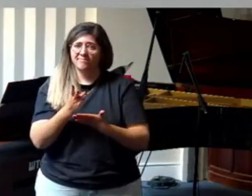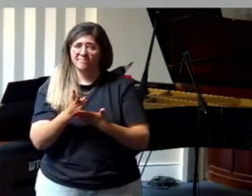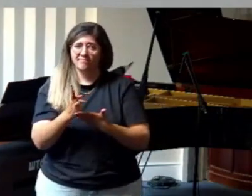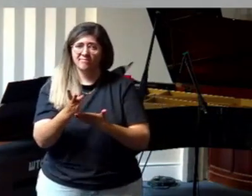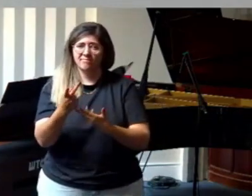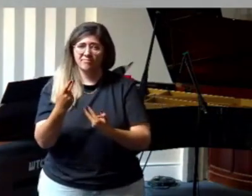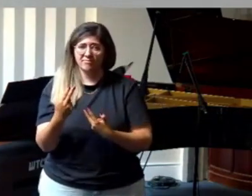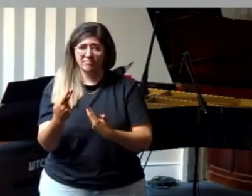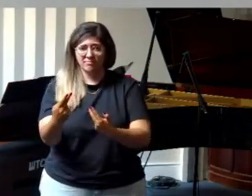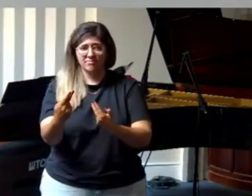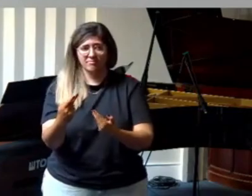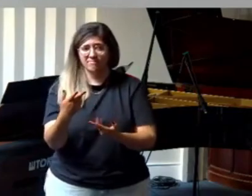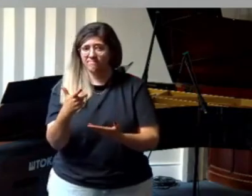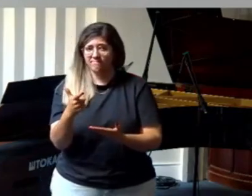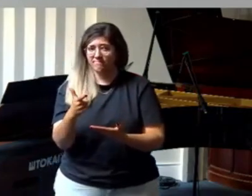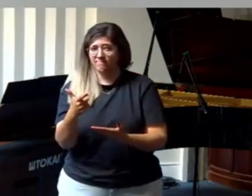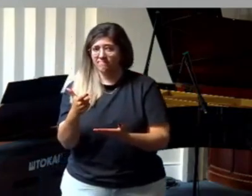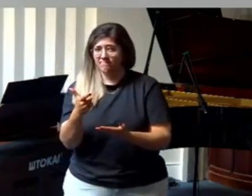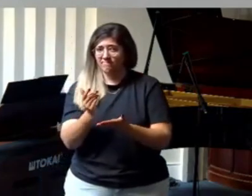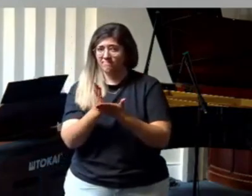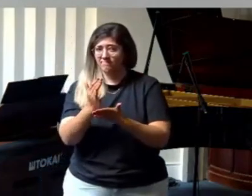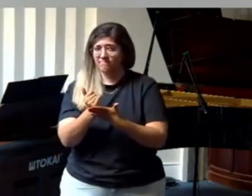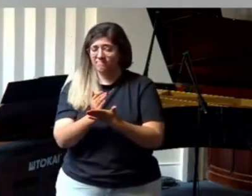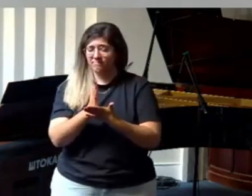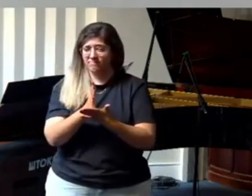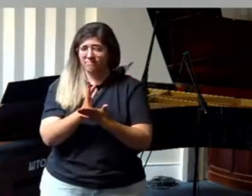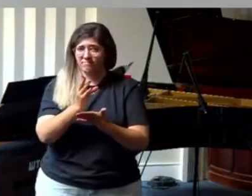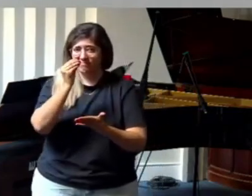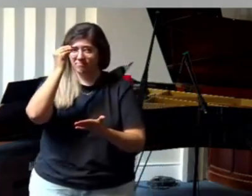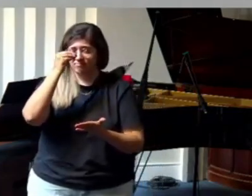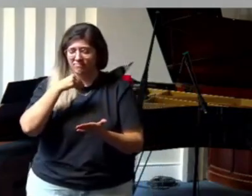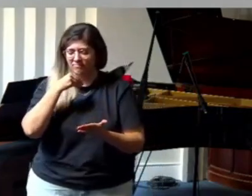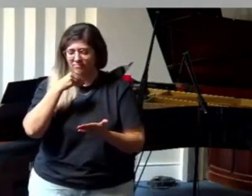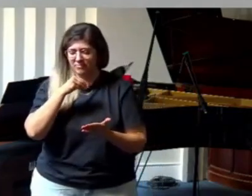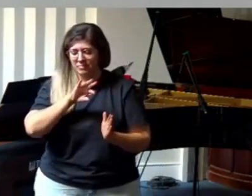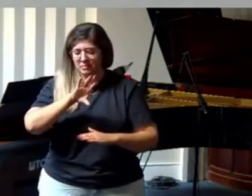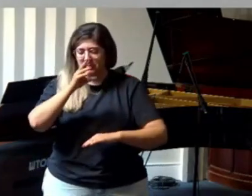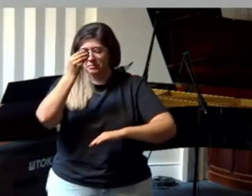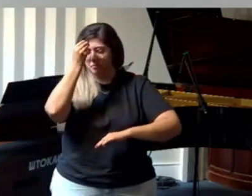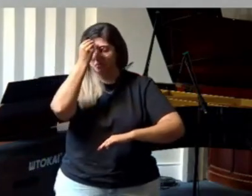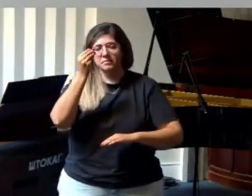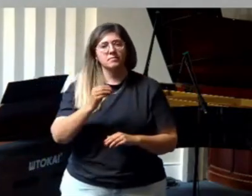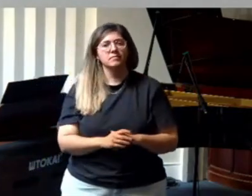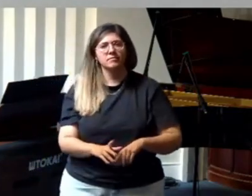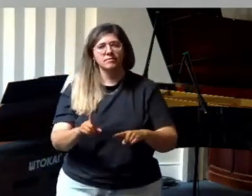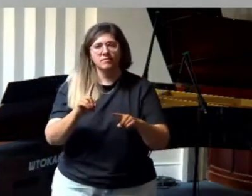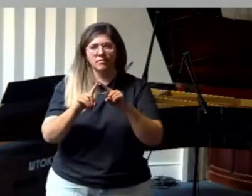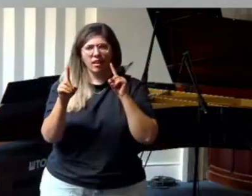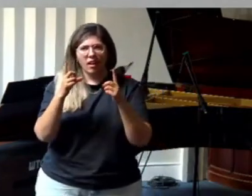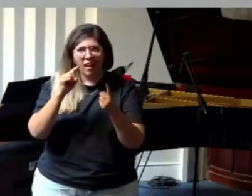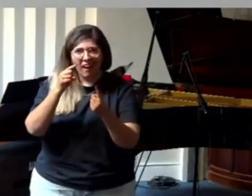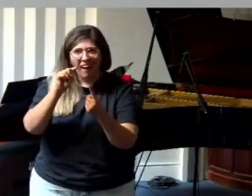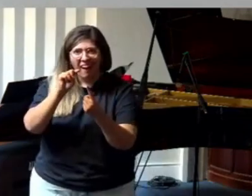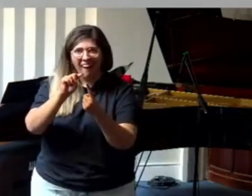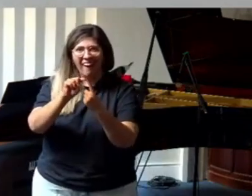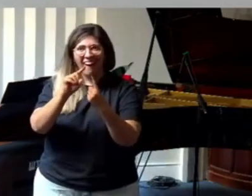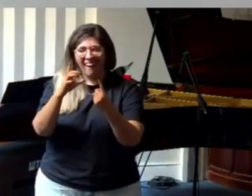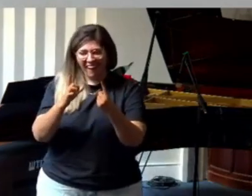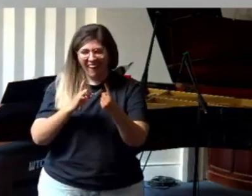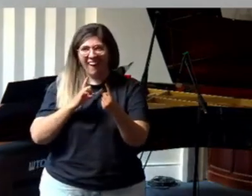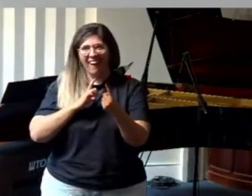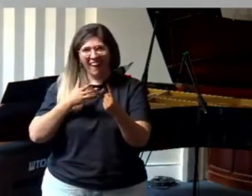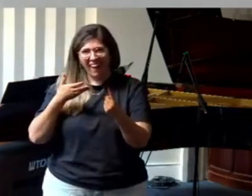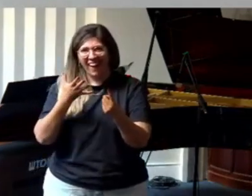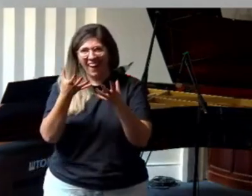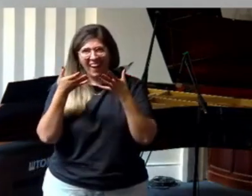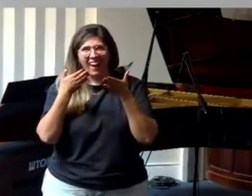constante. Existe um fim para ser alcançado. Existe um lugar para que se chegue